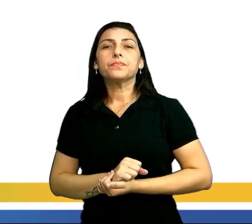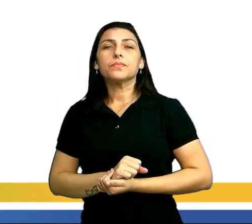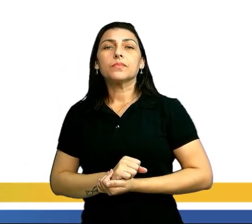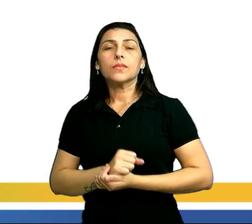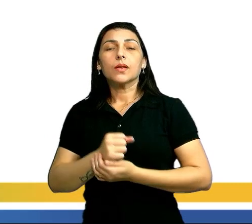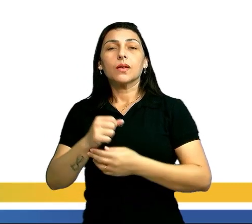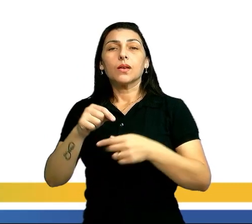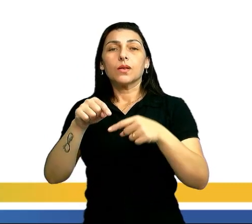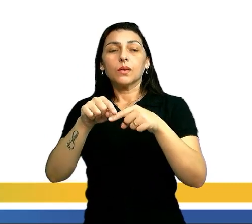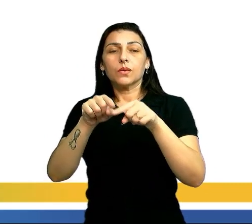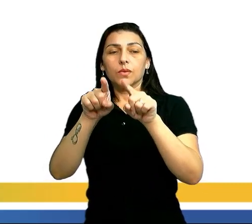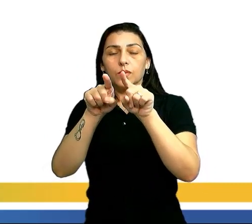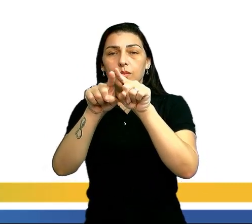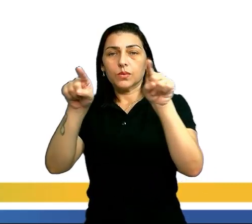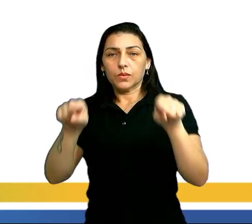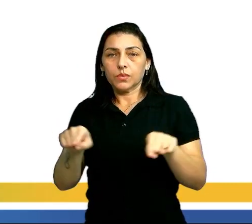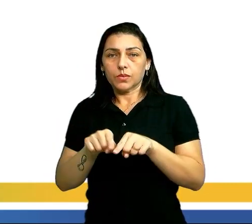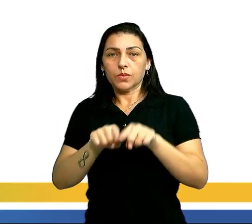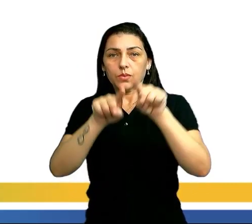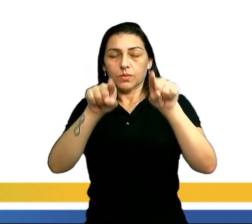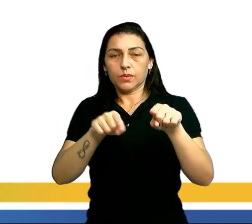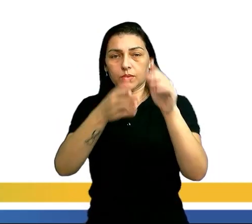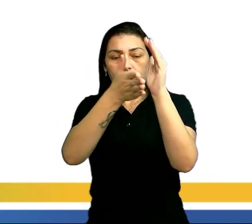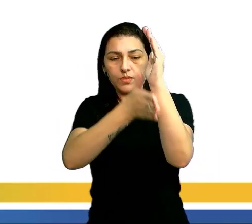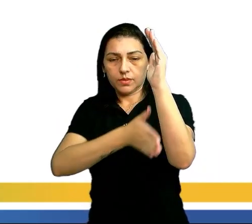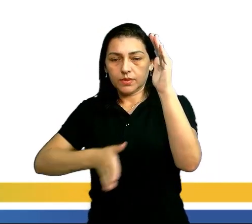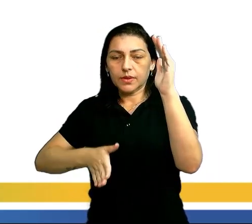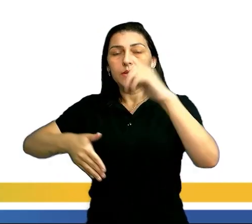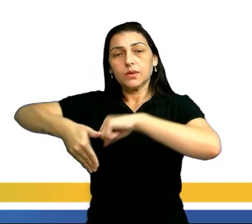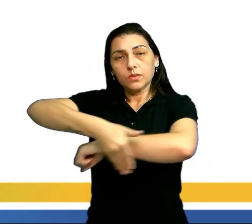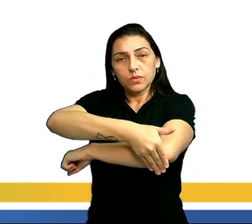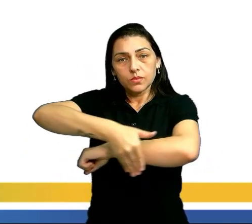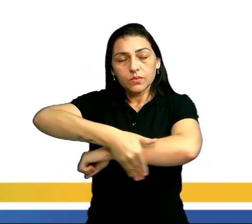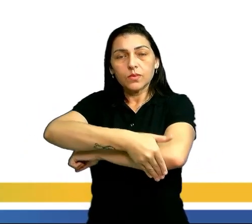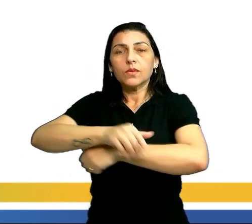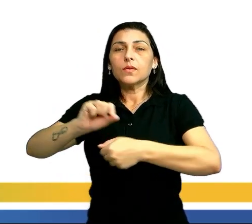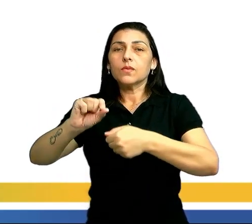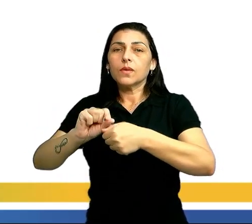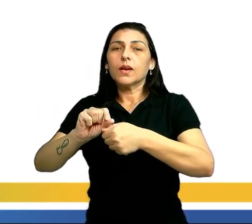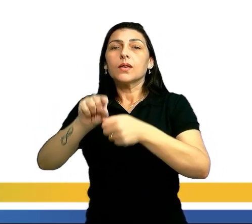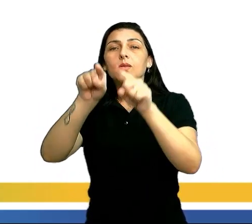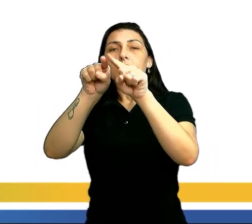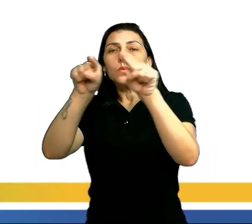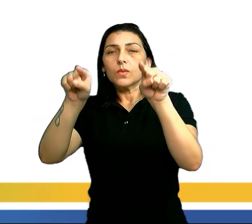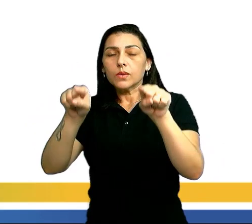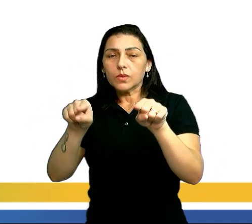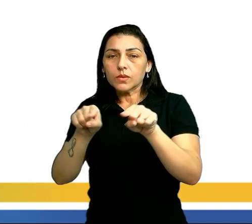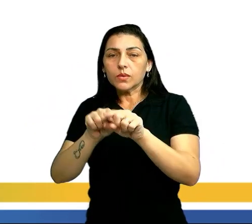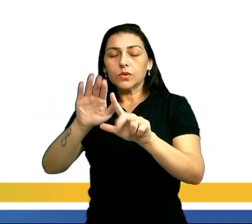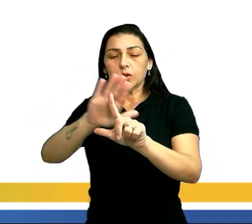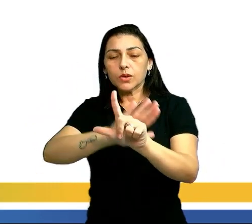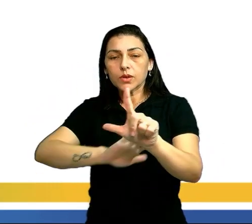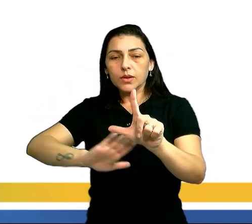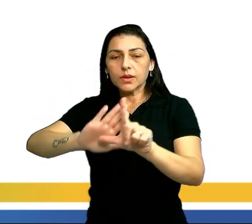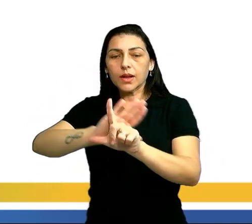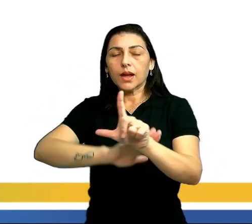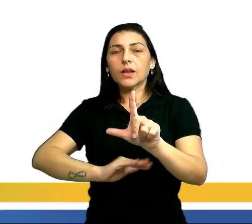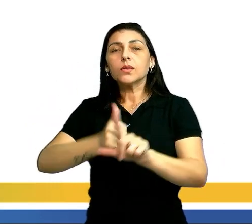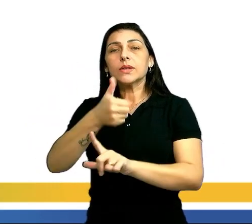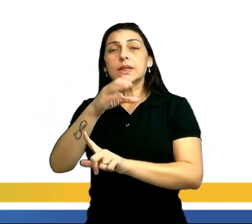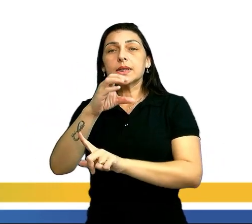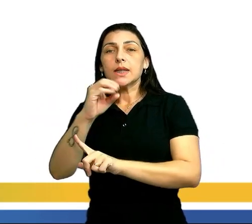Os quarteirões formados pelo cruzamento dessas vias formam quadrados de lado medindo